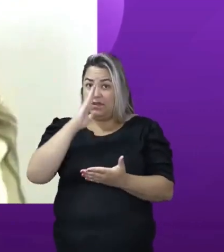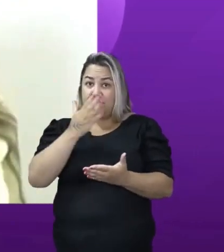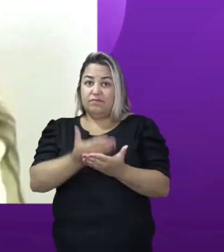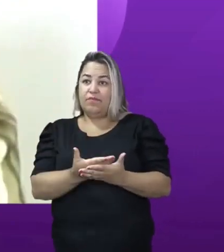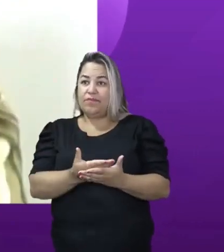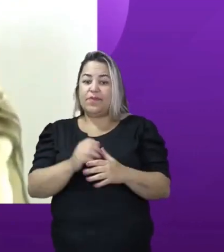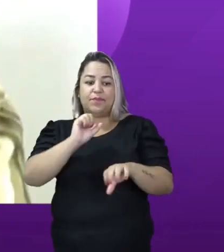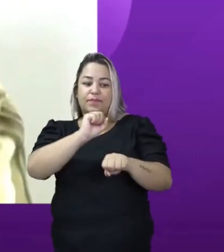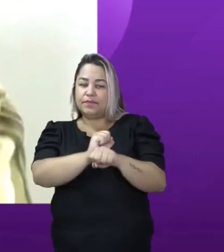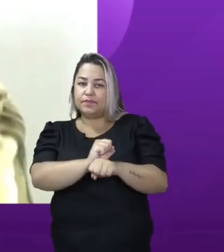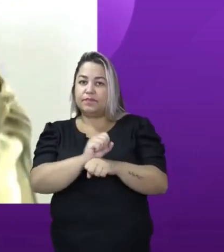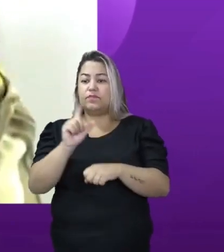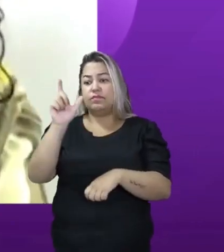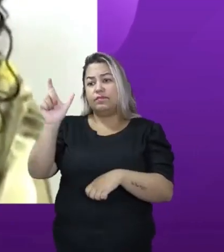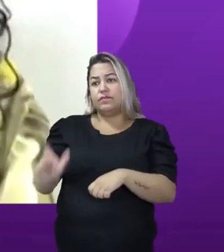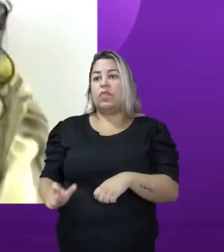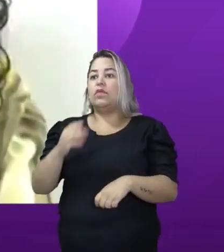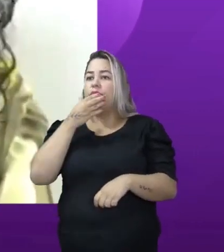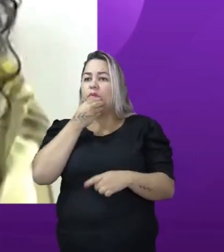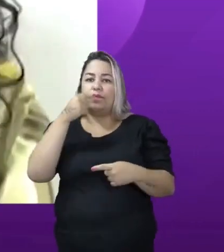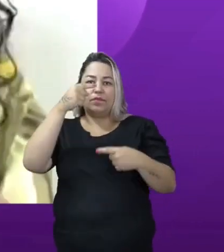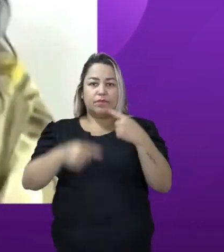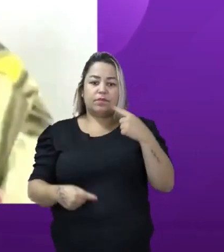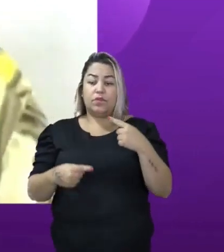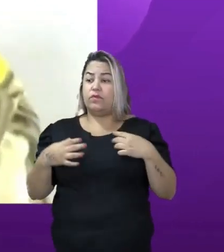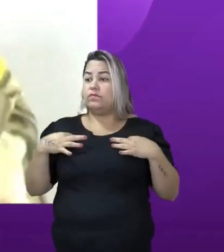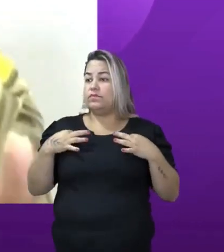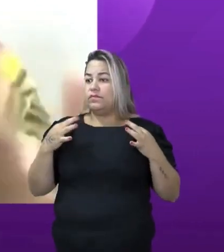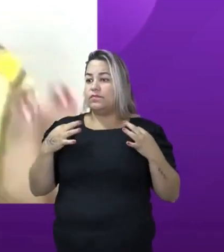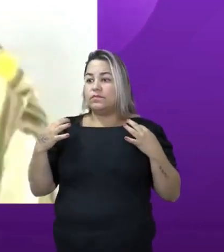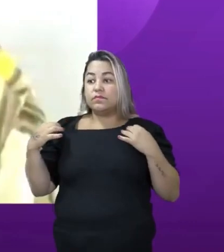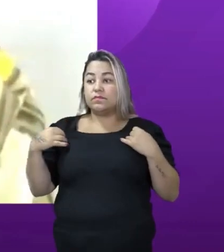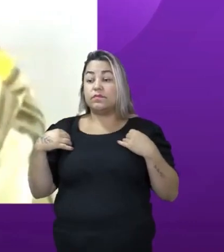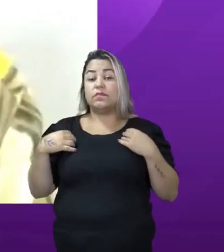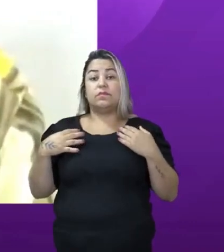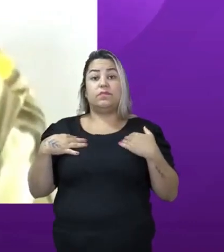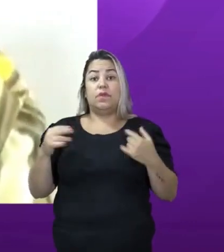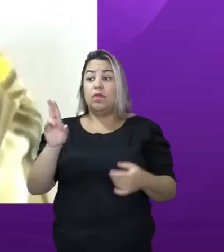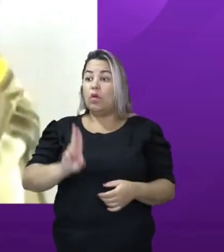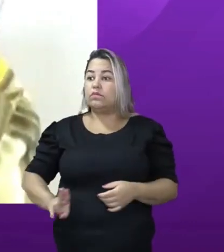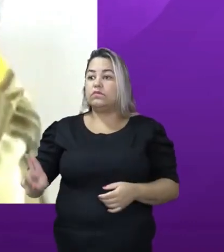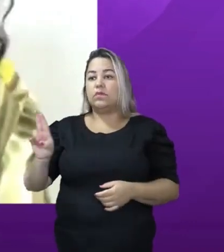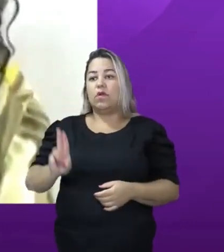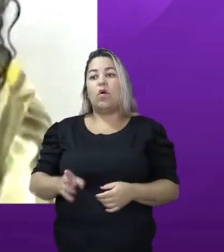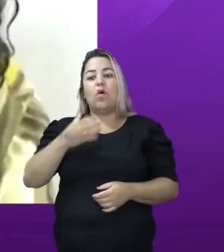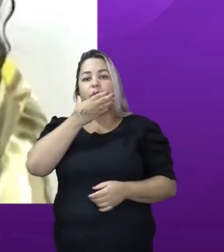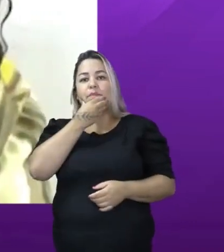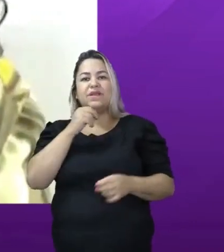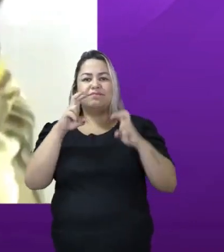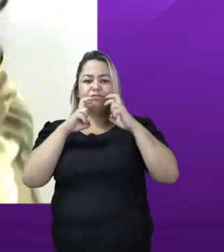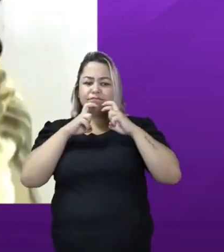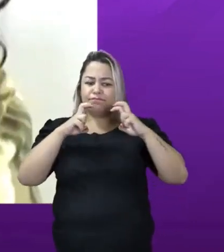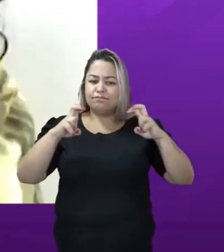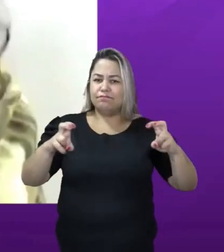quem você é. Homens que proíbem as mulheres de vestir e usar determinadas roupas que ela sempre usou. Homens que gritam.